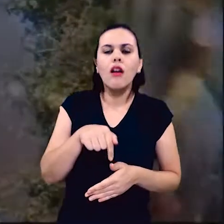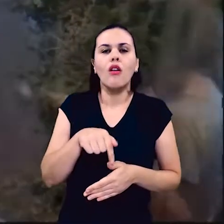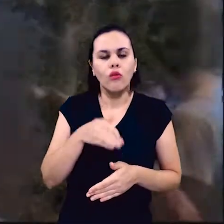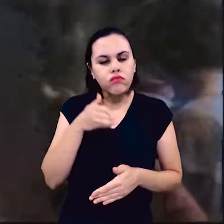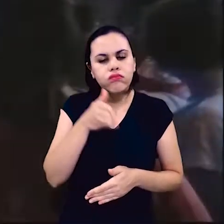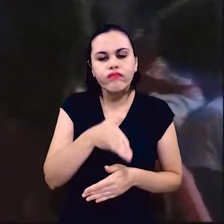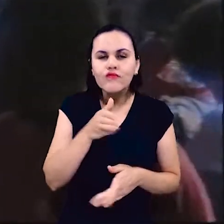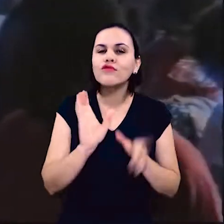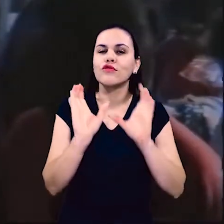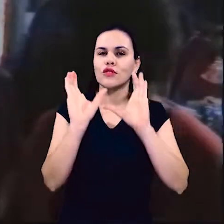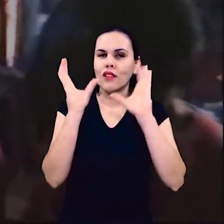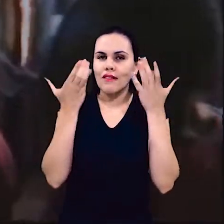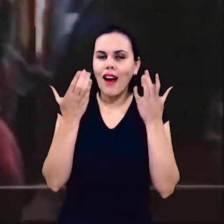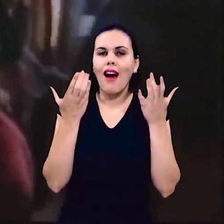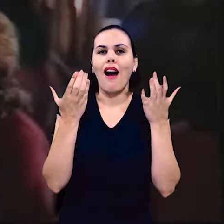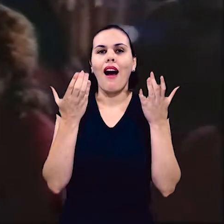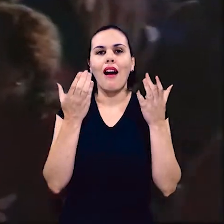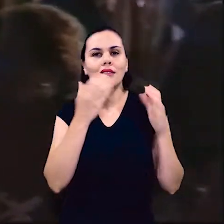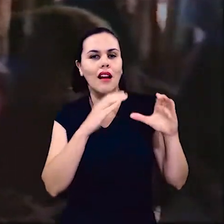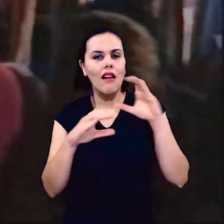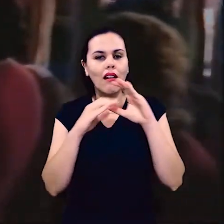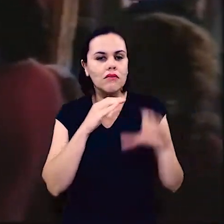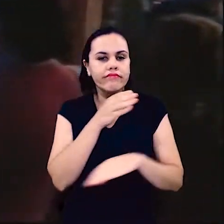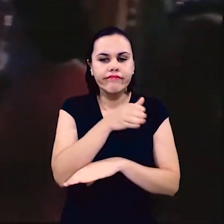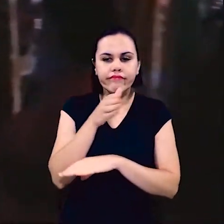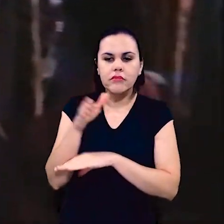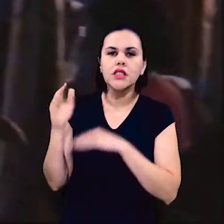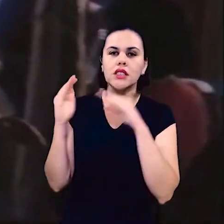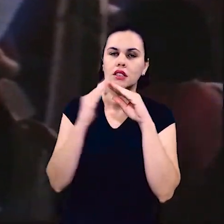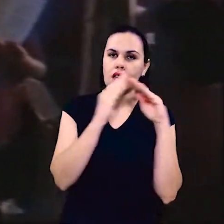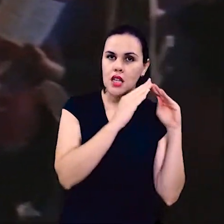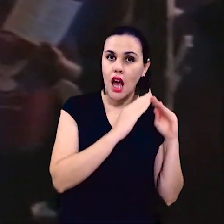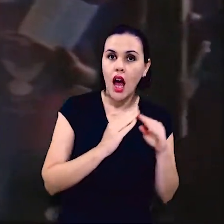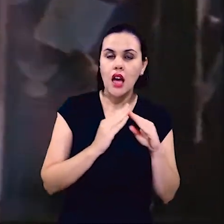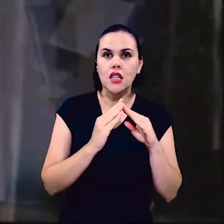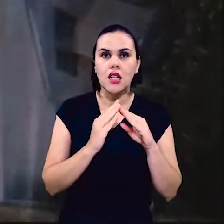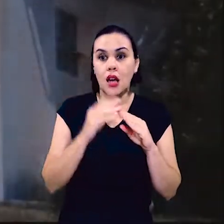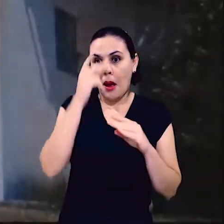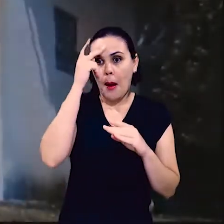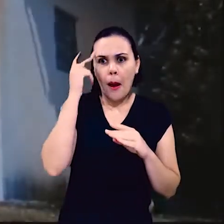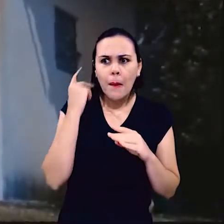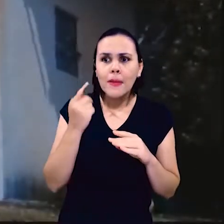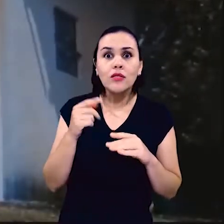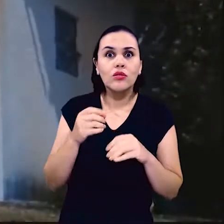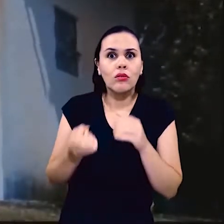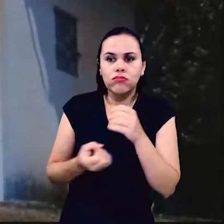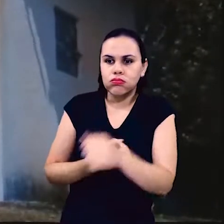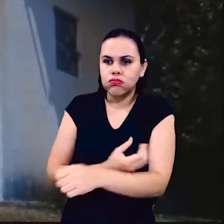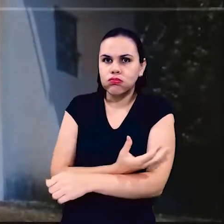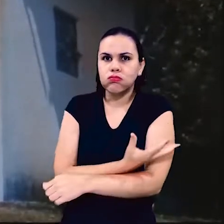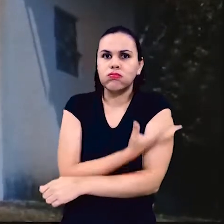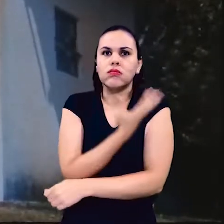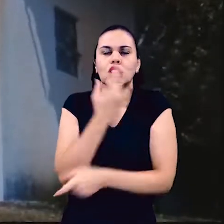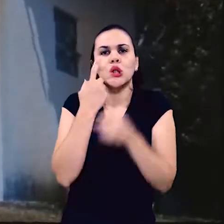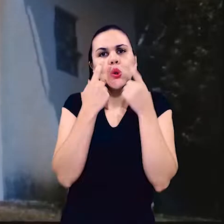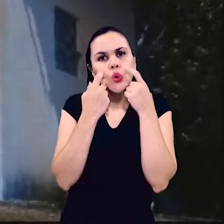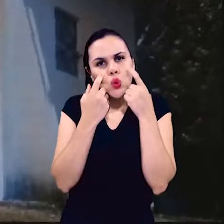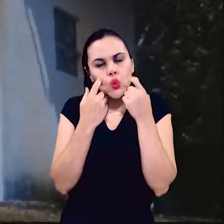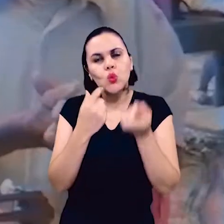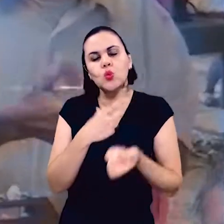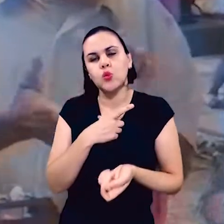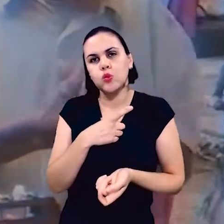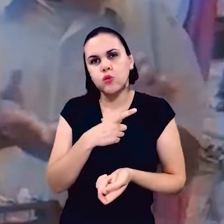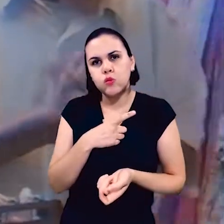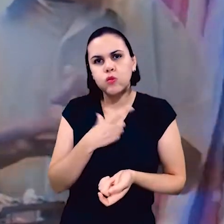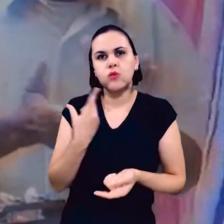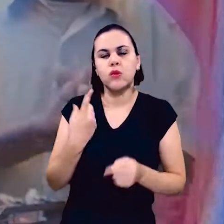Mas até agora eu estou participando nas festas aí, cantando nas casas, né? E o povo fica chorando lá,